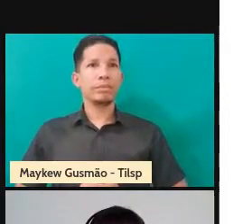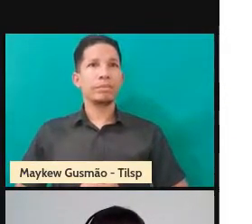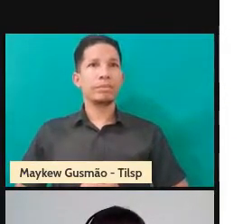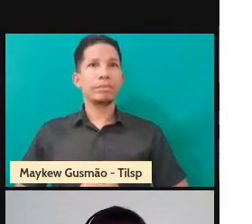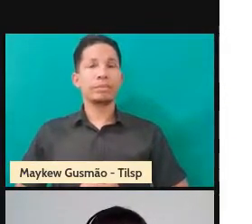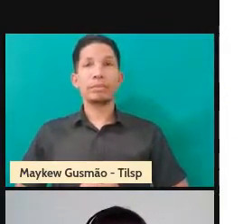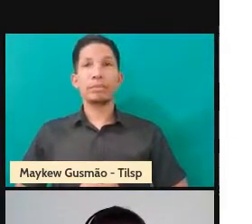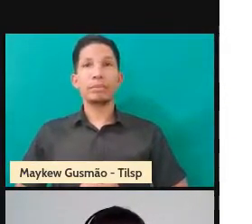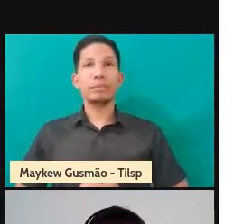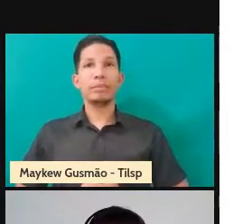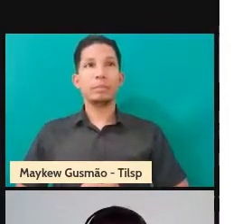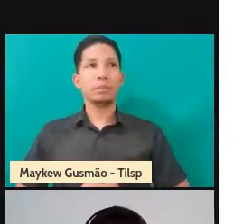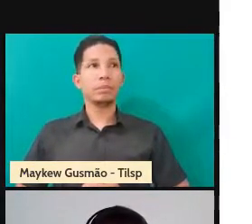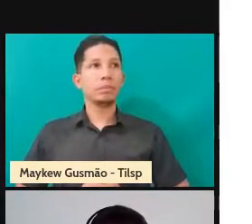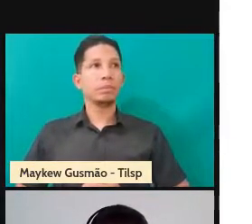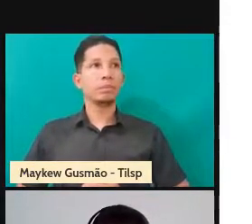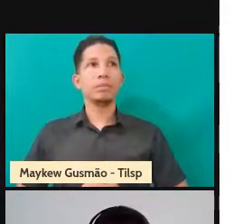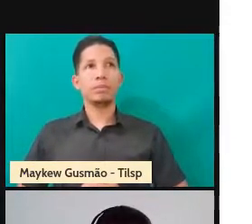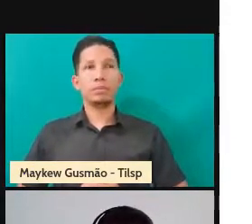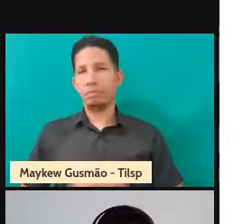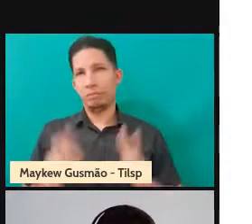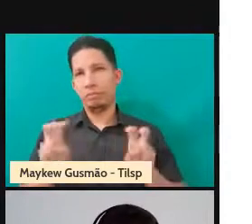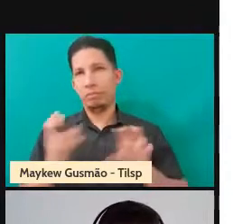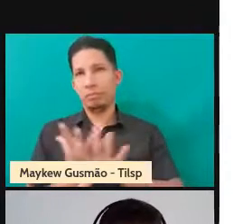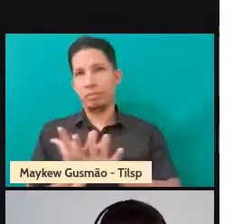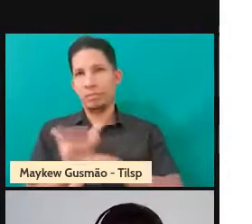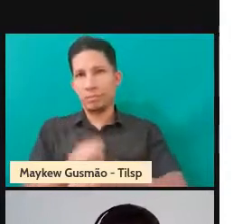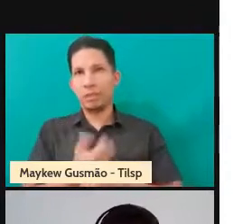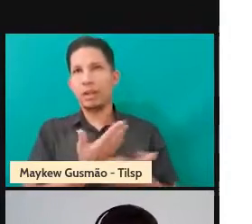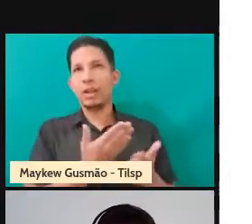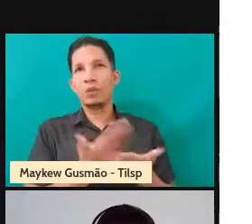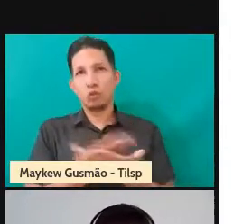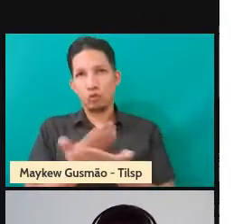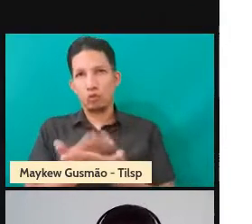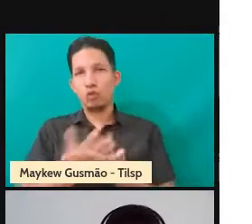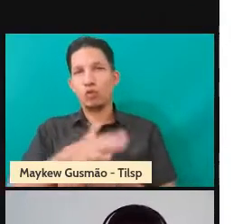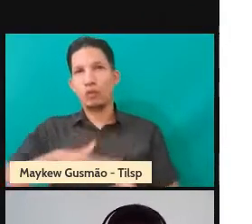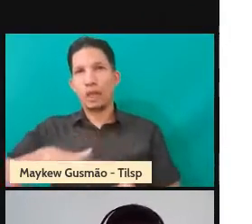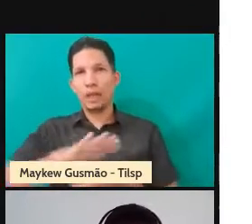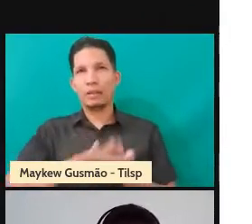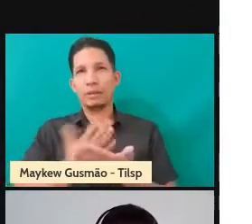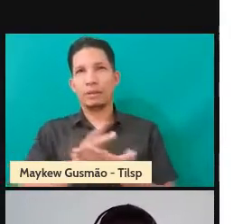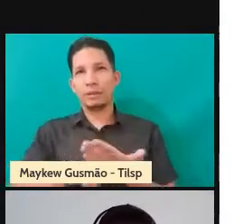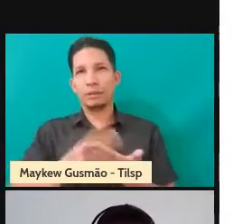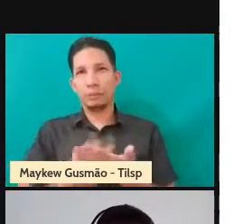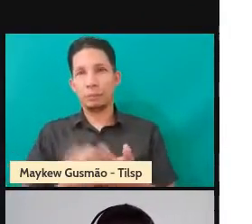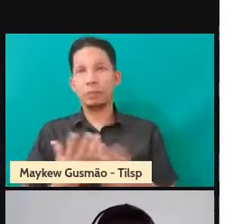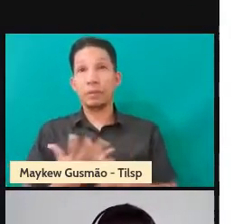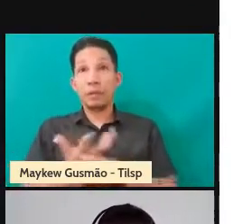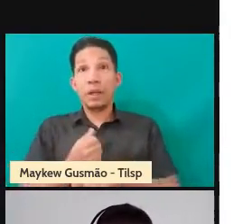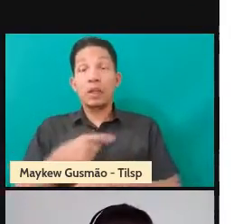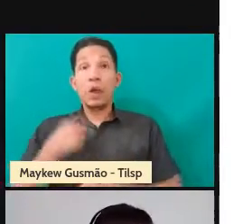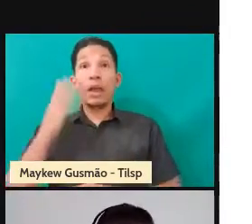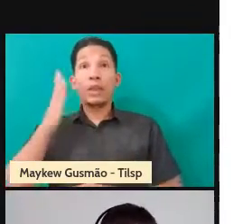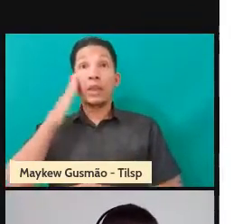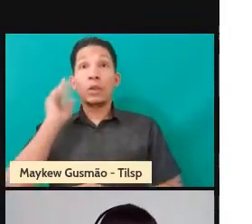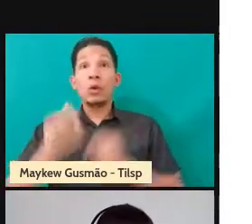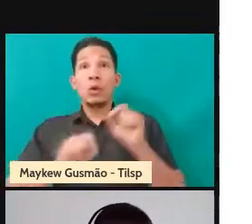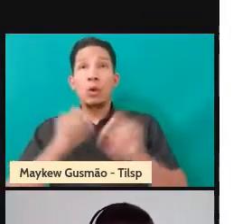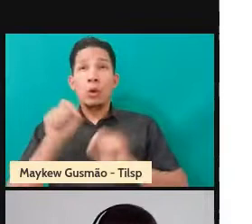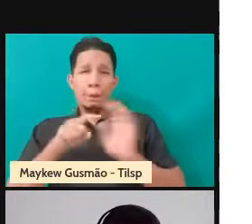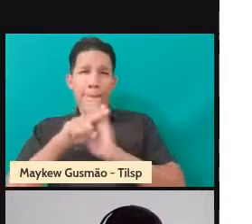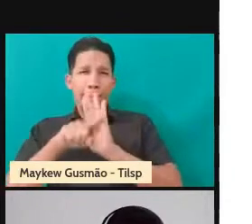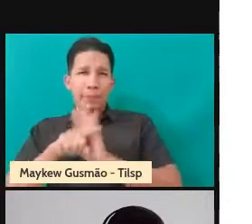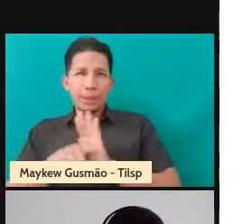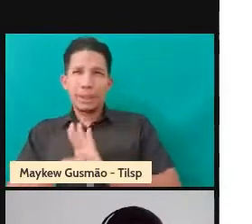Então, sobre a interdisciplinaridade dos estudos, a gente entende que a investigação ela vai passar por